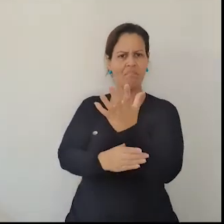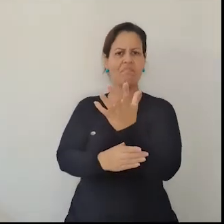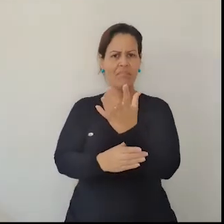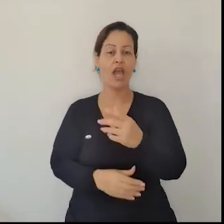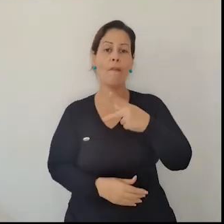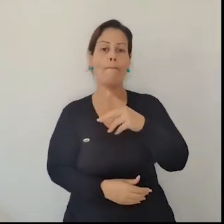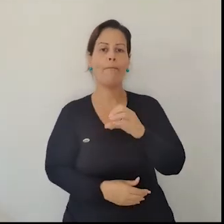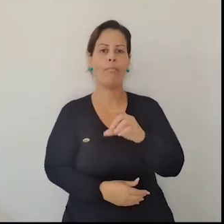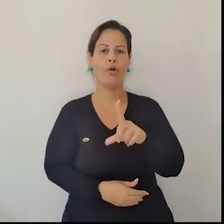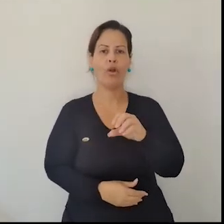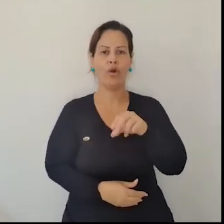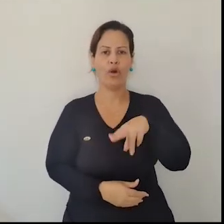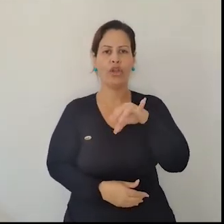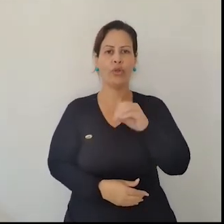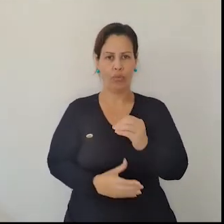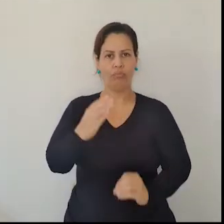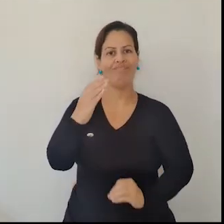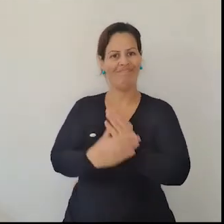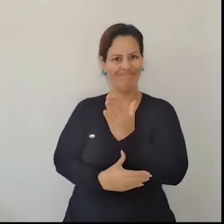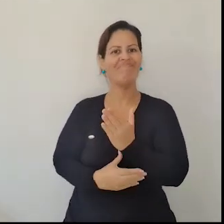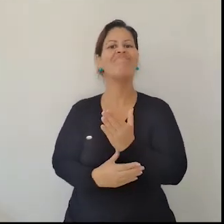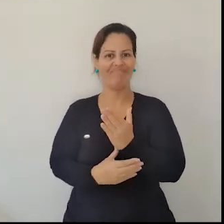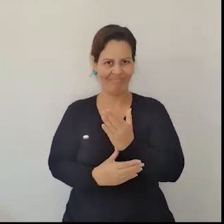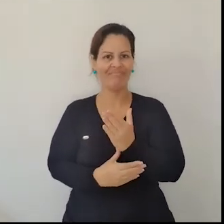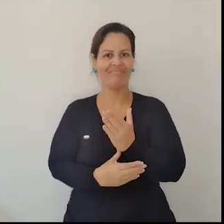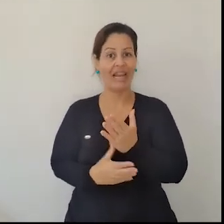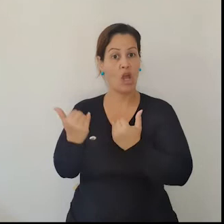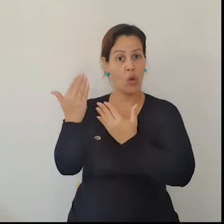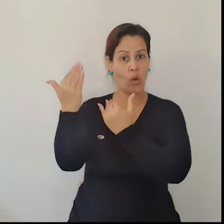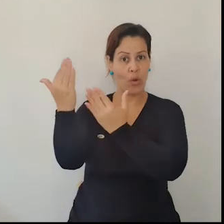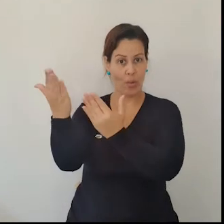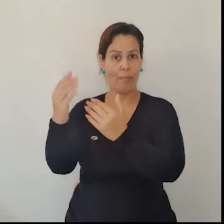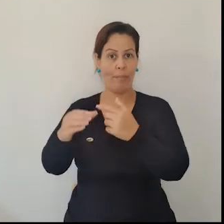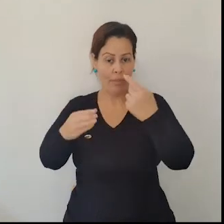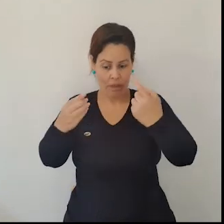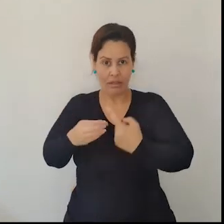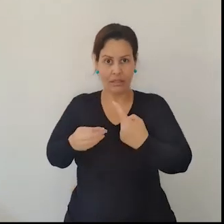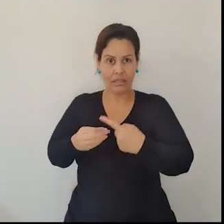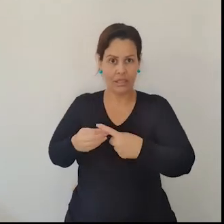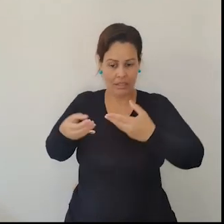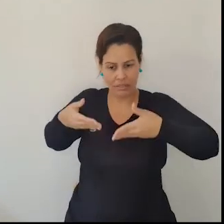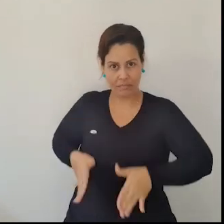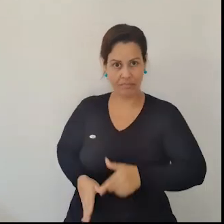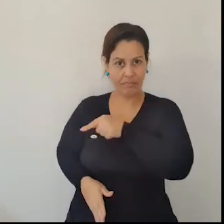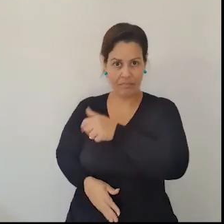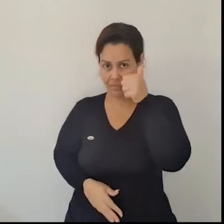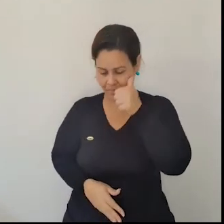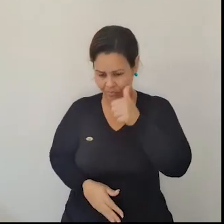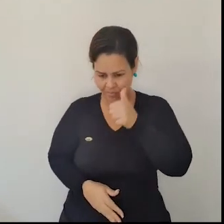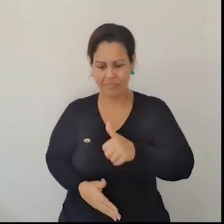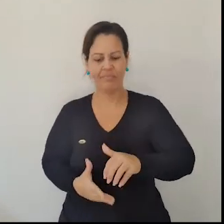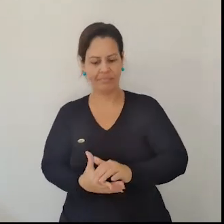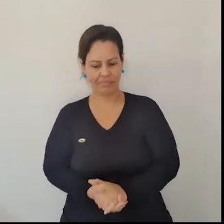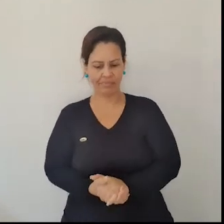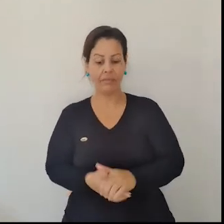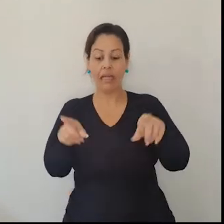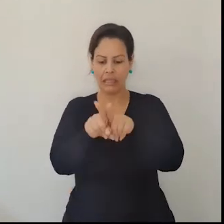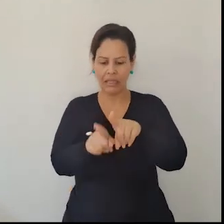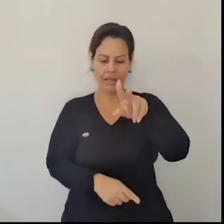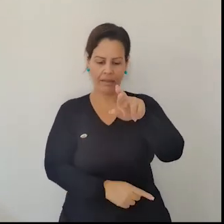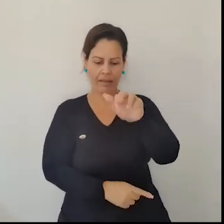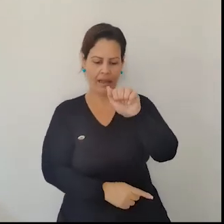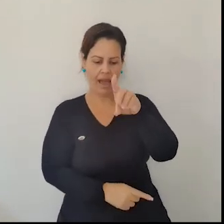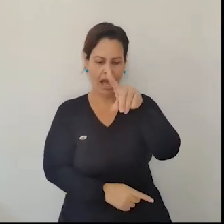descoberta da radioatividade. O casal Curie, que formou notável parceria e fez grandes descobertas como o polônio, em homenagem à